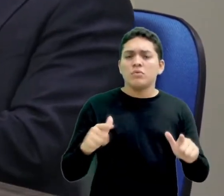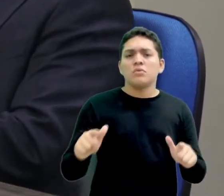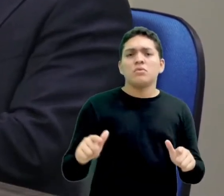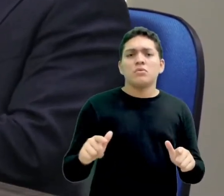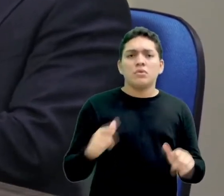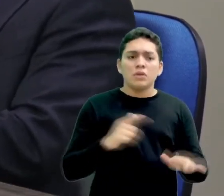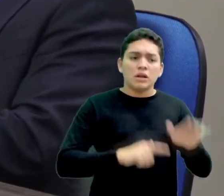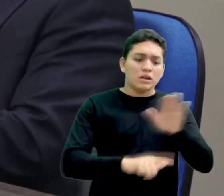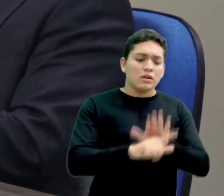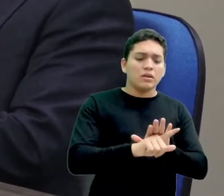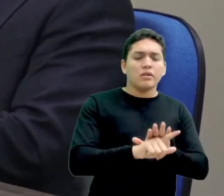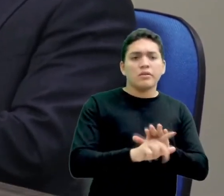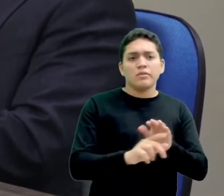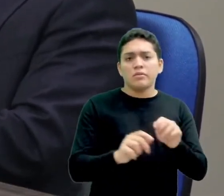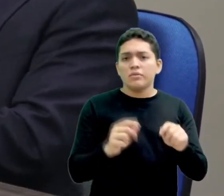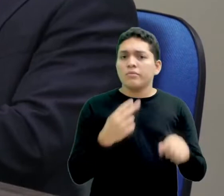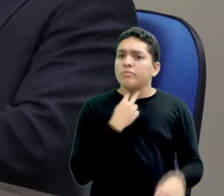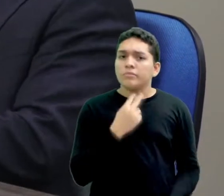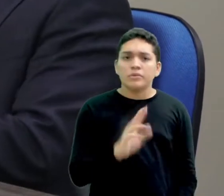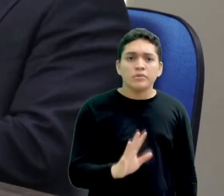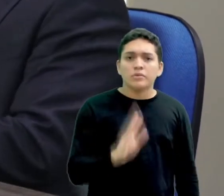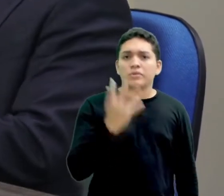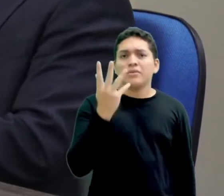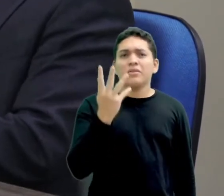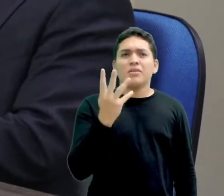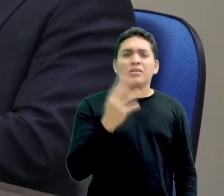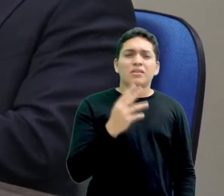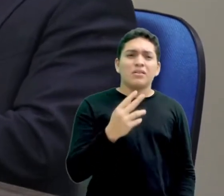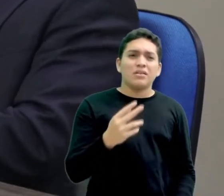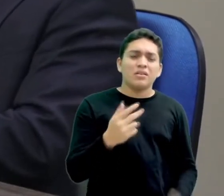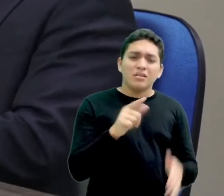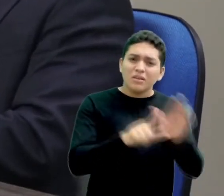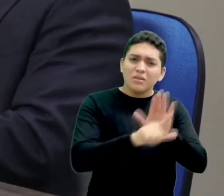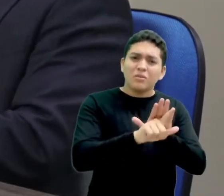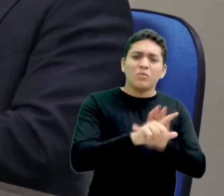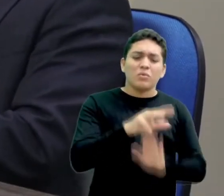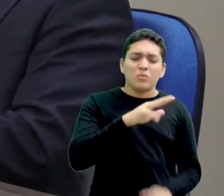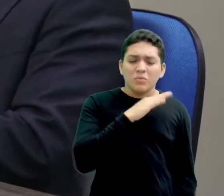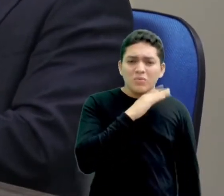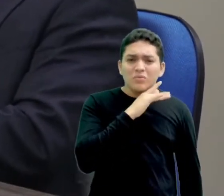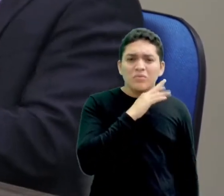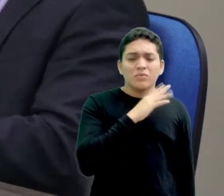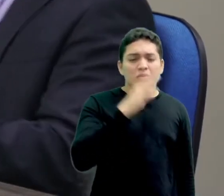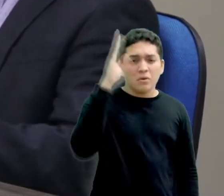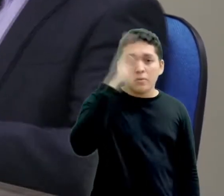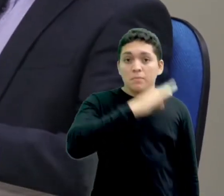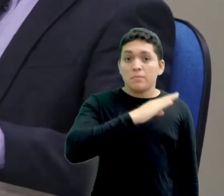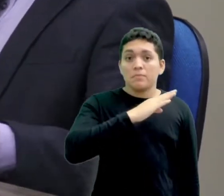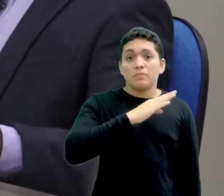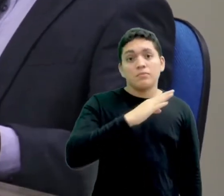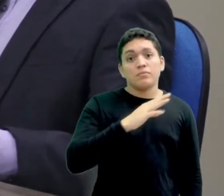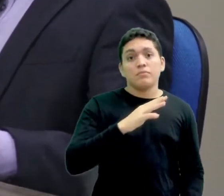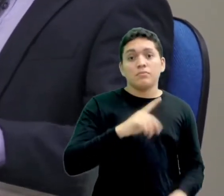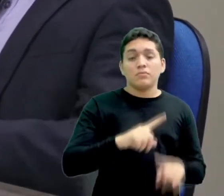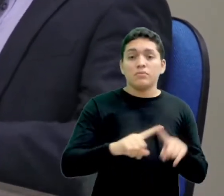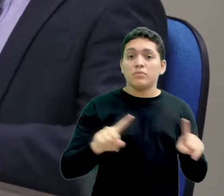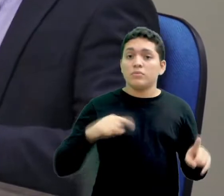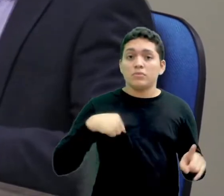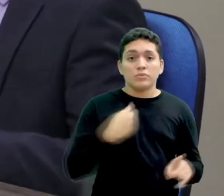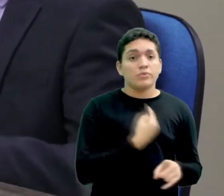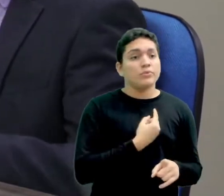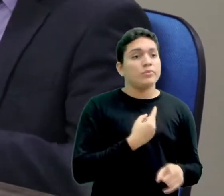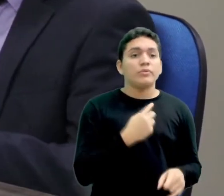a lei não dá para ser cumprida, a lei é muito rigorosa, o peso da lei é alto, tanto é que nós não conseguimos